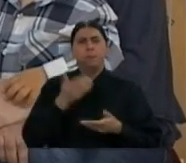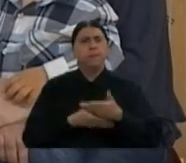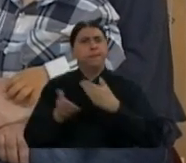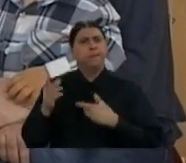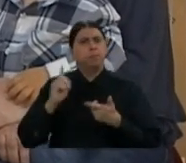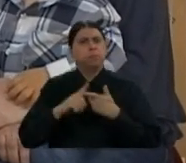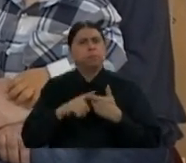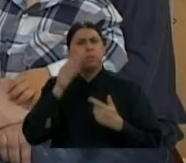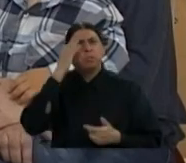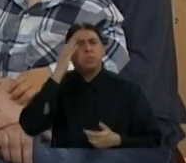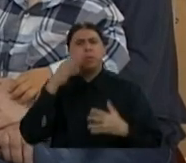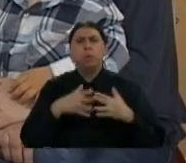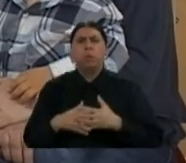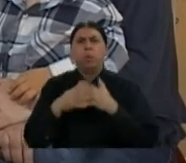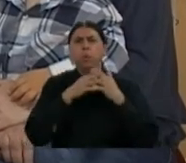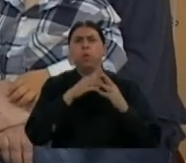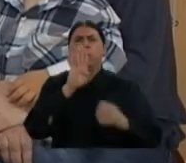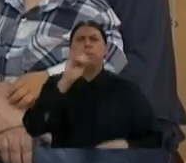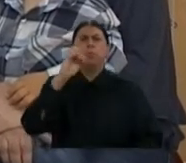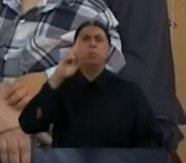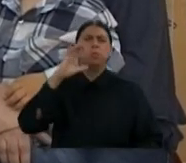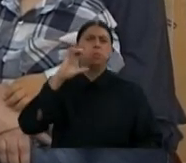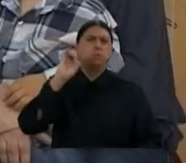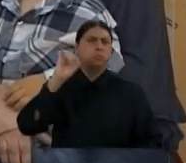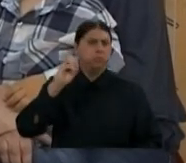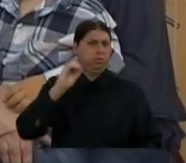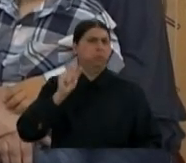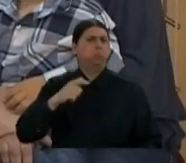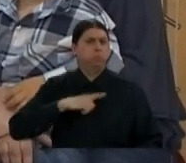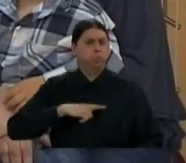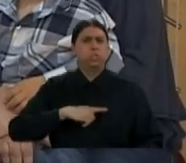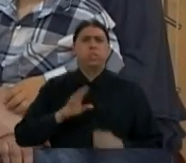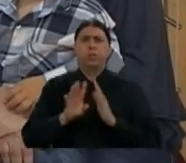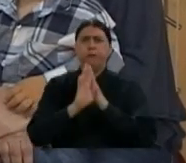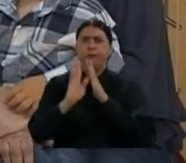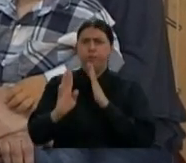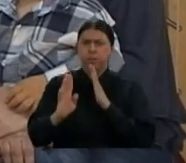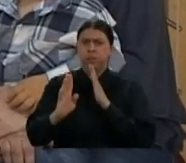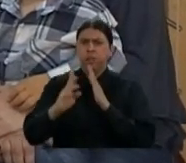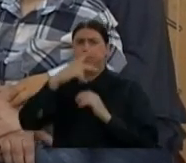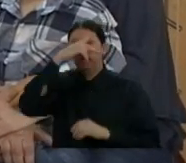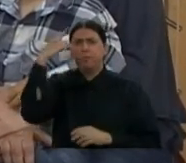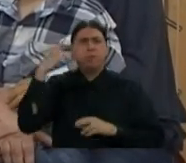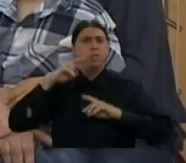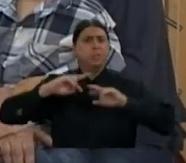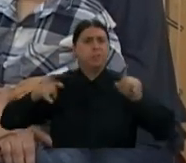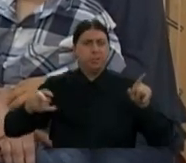burocracia é que nós estávamos já na fila de adoção é com o perfil totalmente diferente